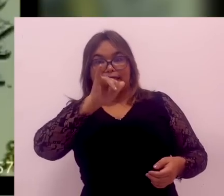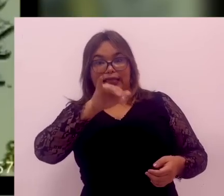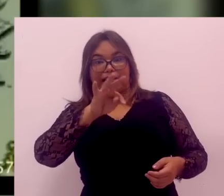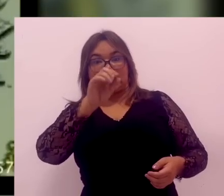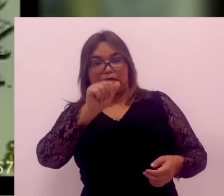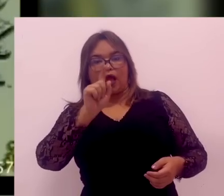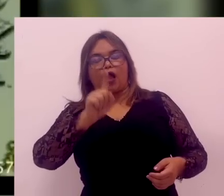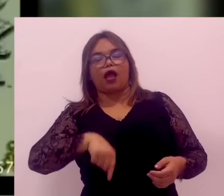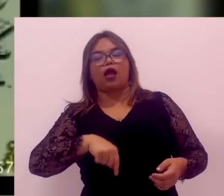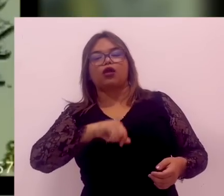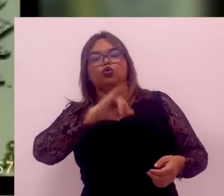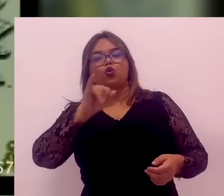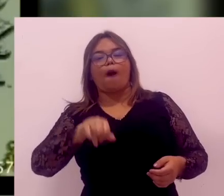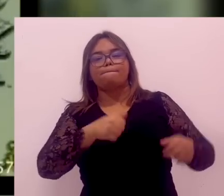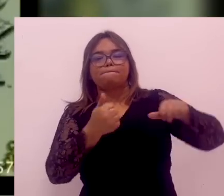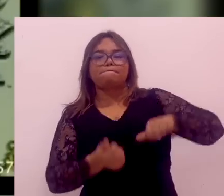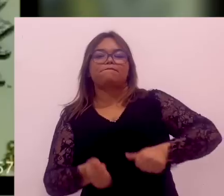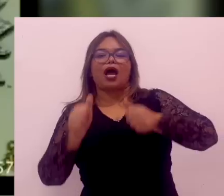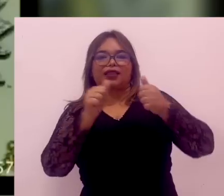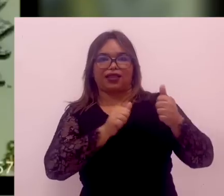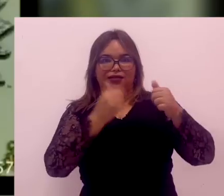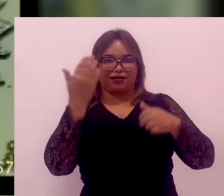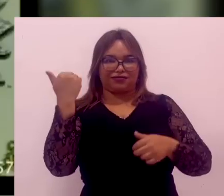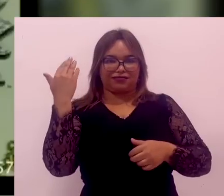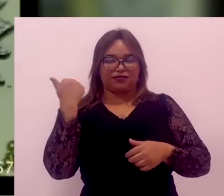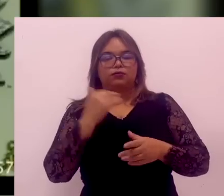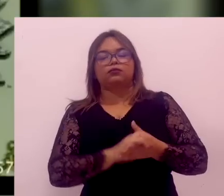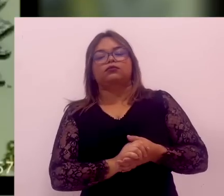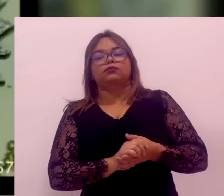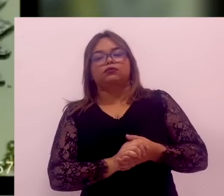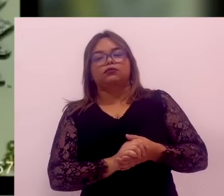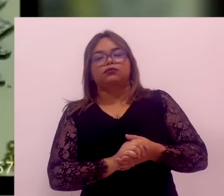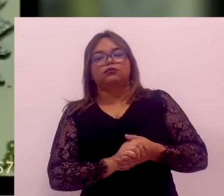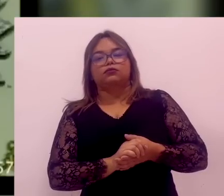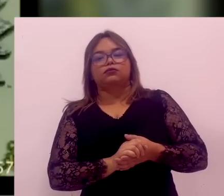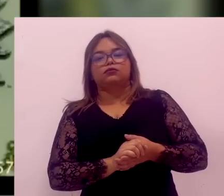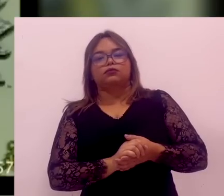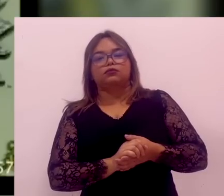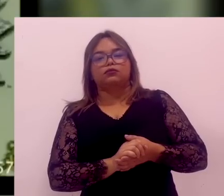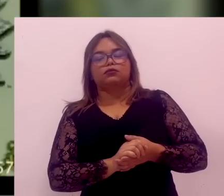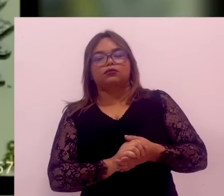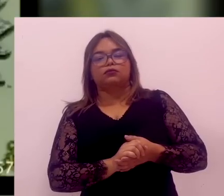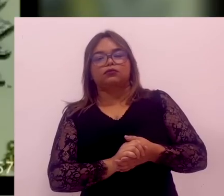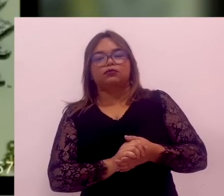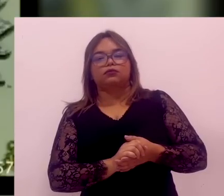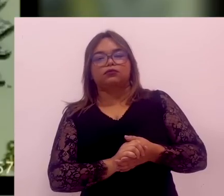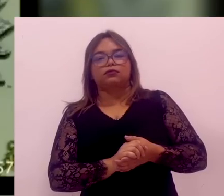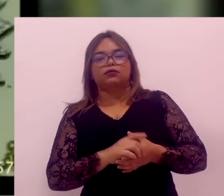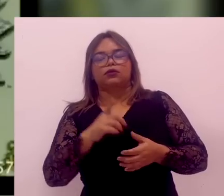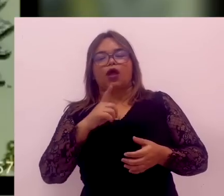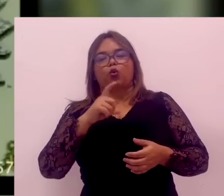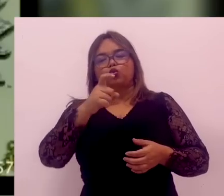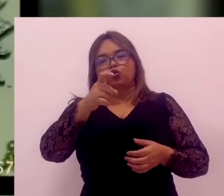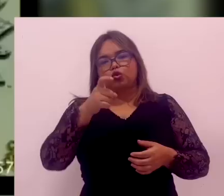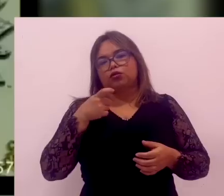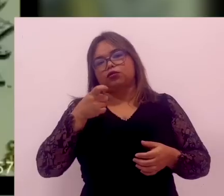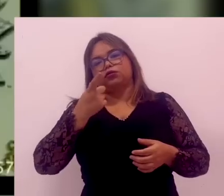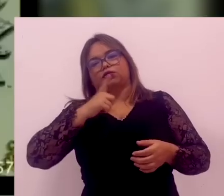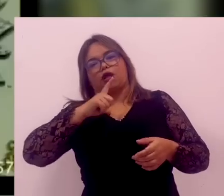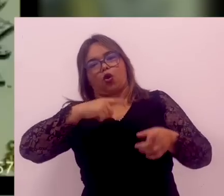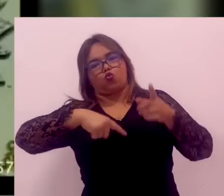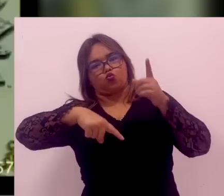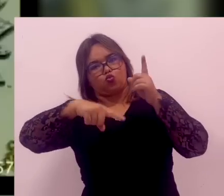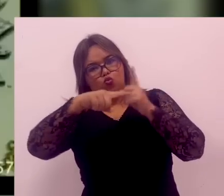que realmente é um símbolo de outra coisa. E há o X, e então a cruz. O que você notou na cruz? É uma